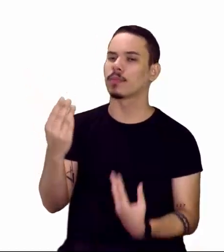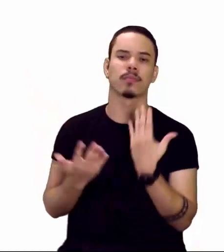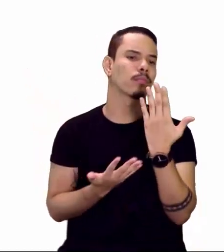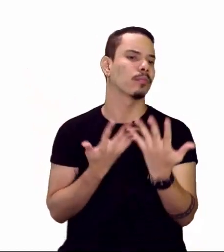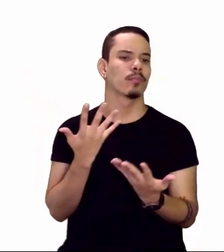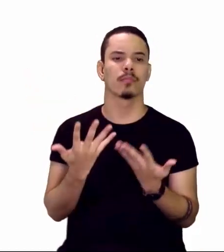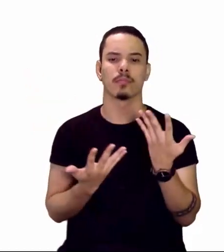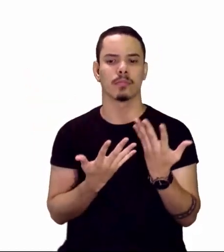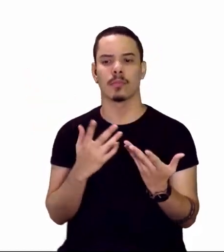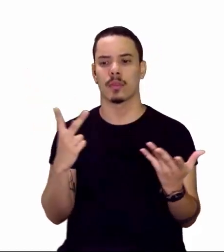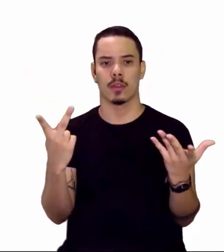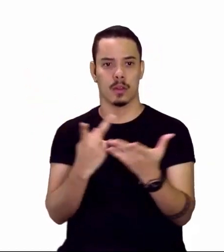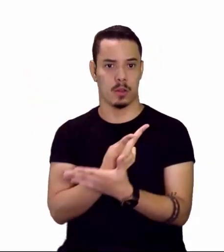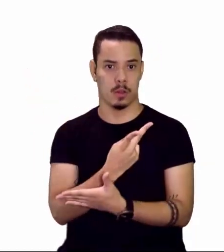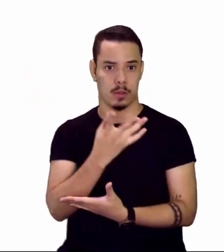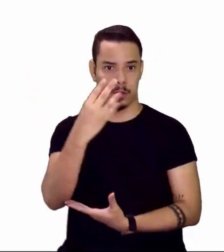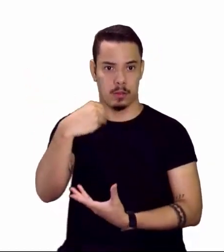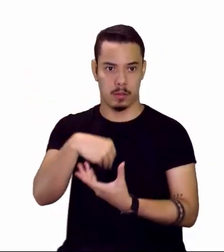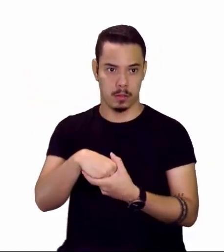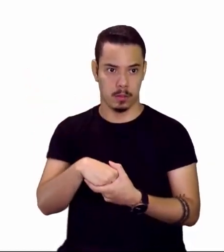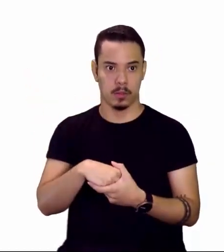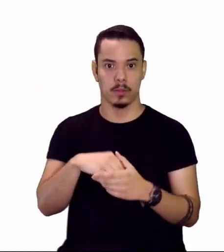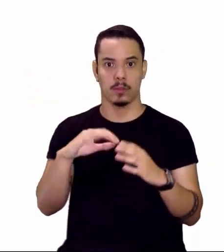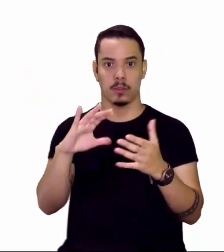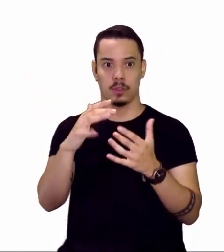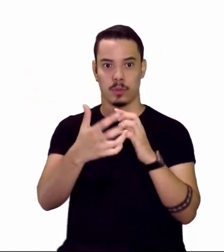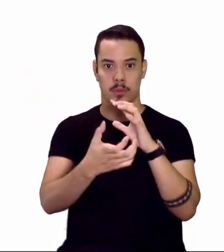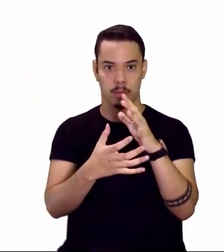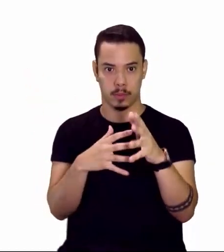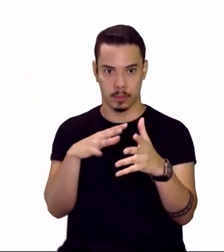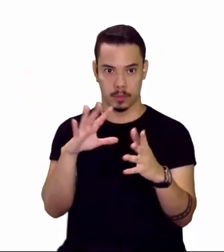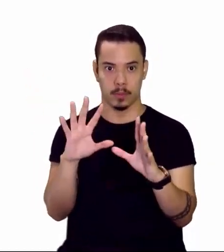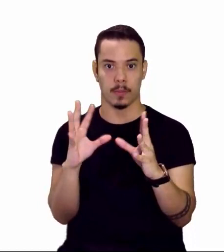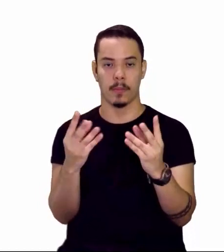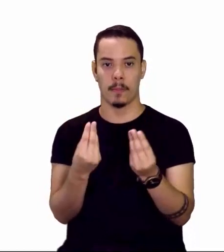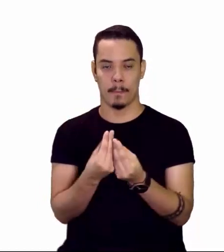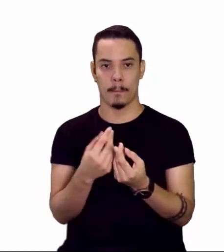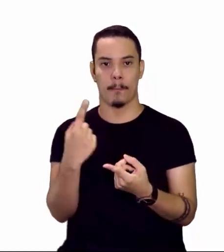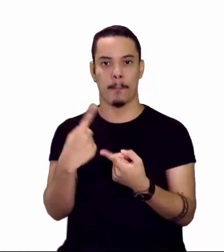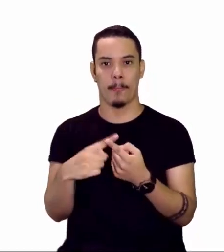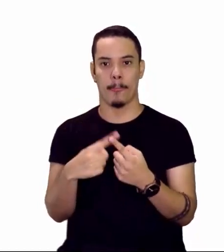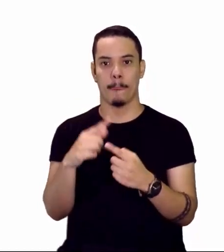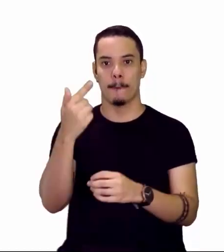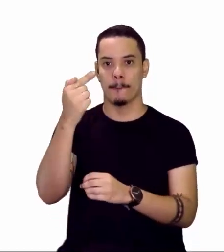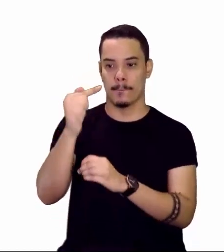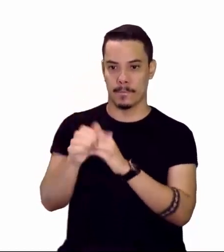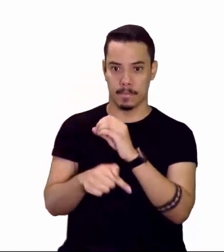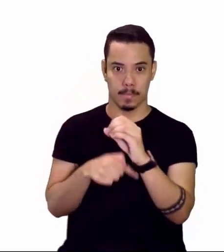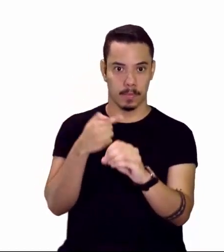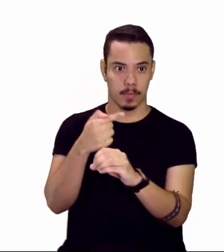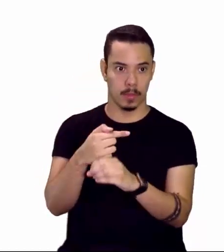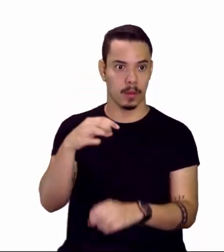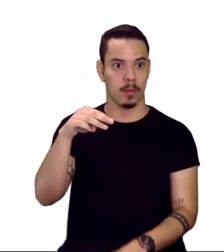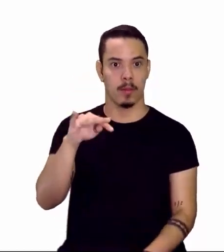temos geometria molecular? É quando átomos de não metais